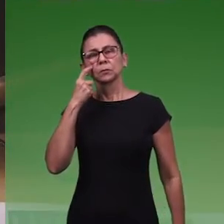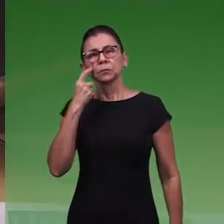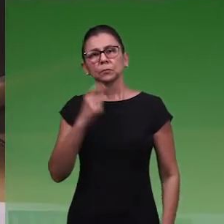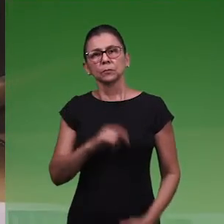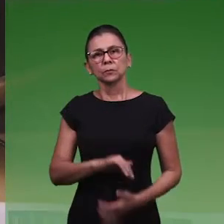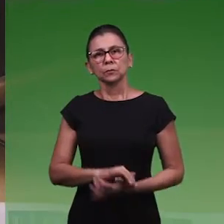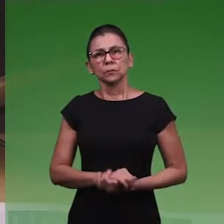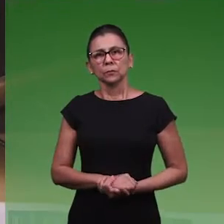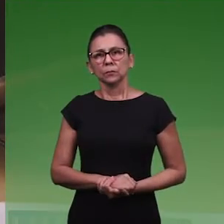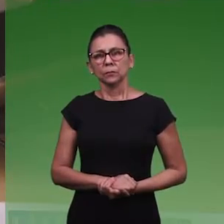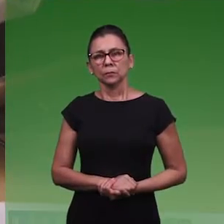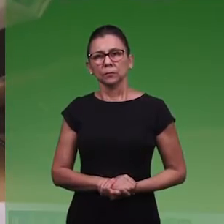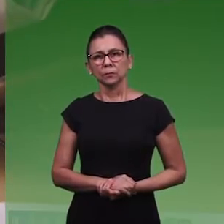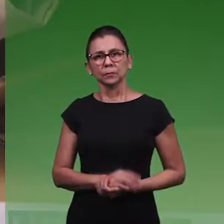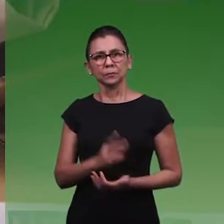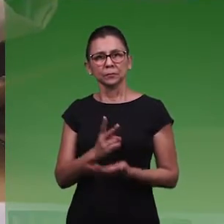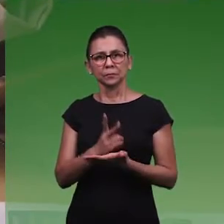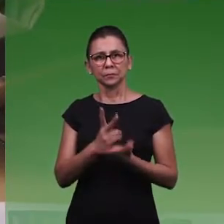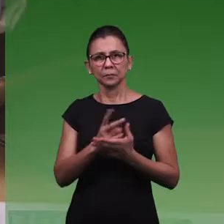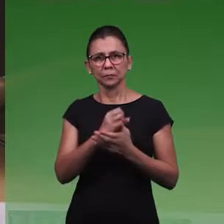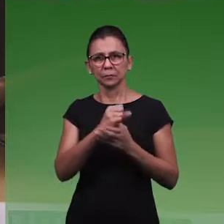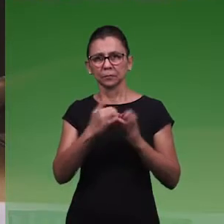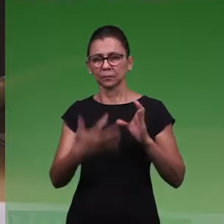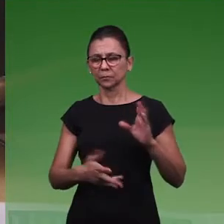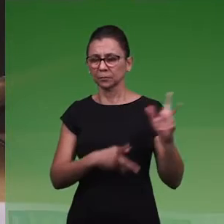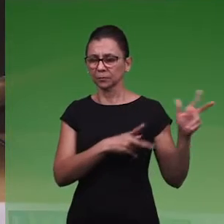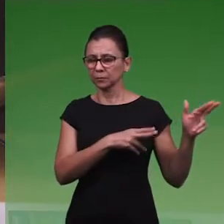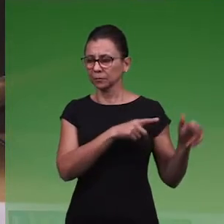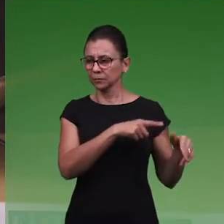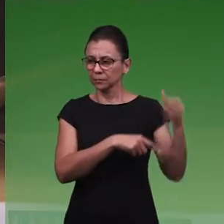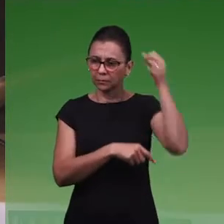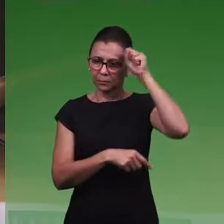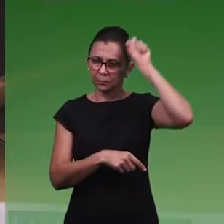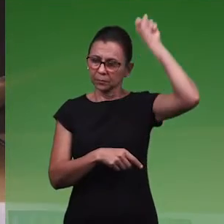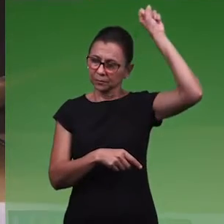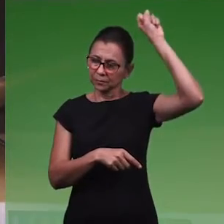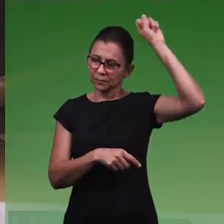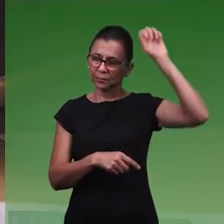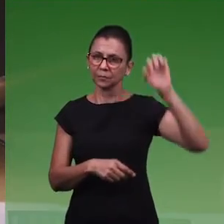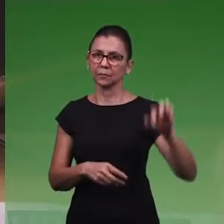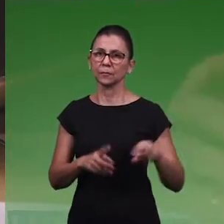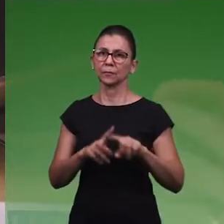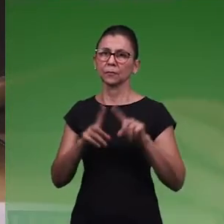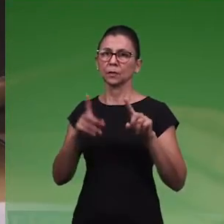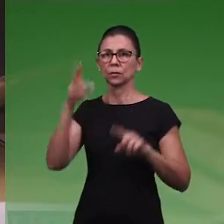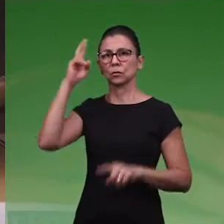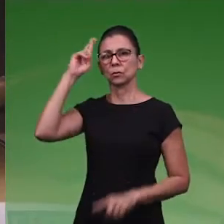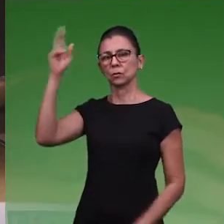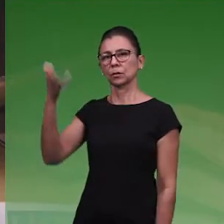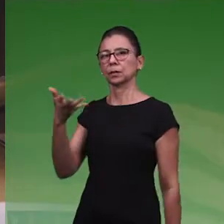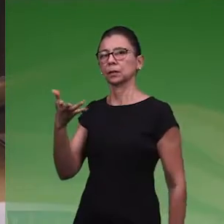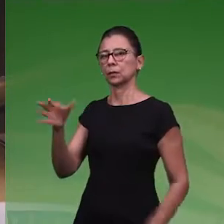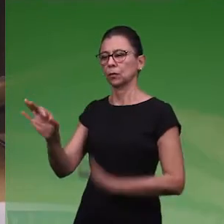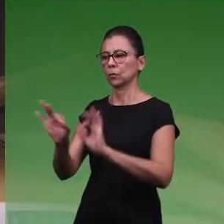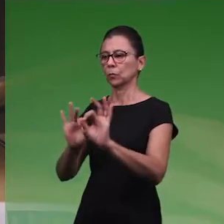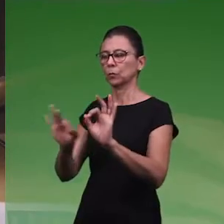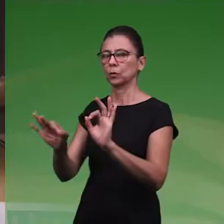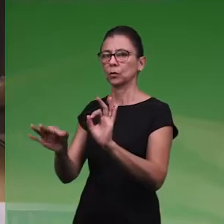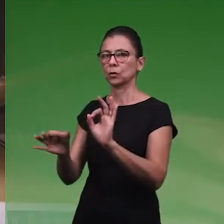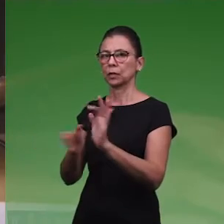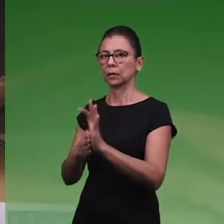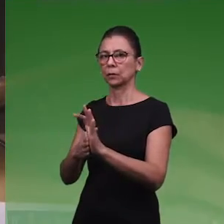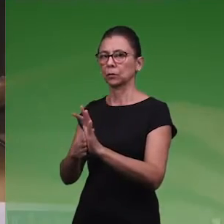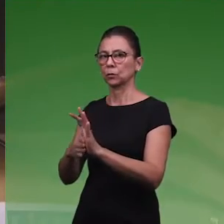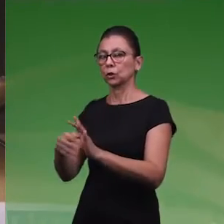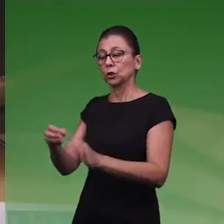que eram as mesmas características de Saul. Então era um projeto novo que o Senhor estava dando início, e